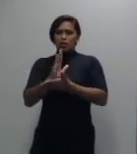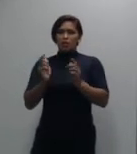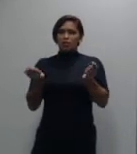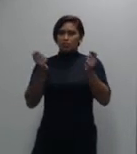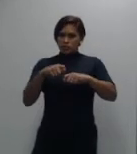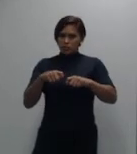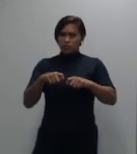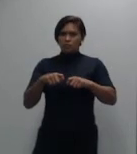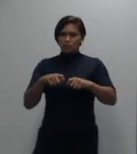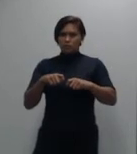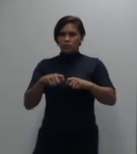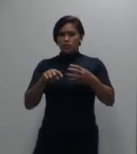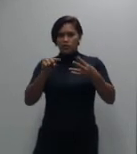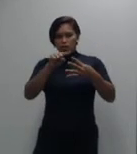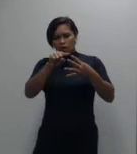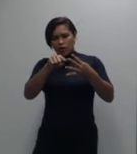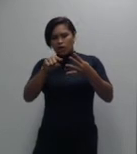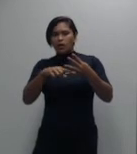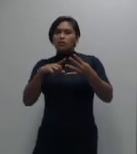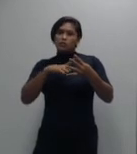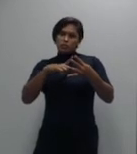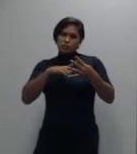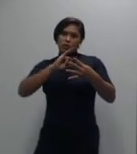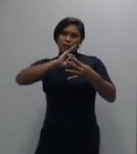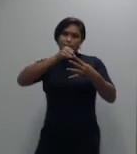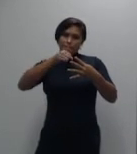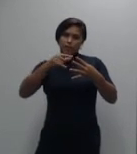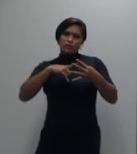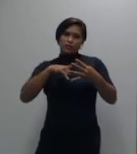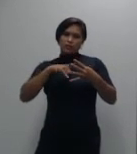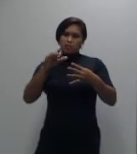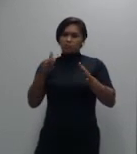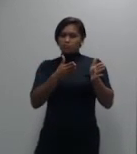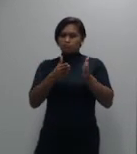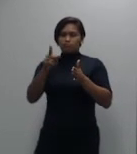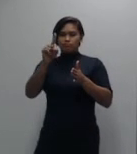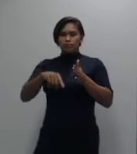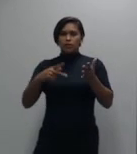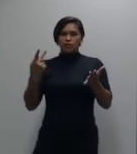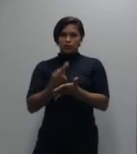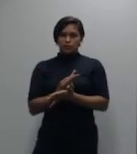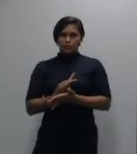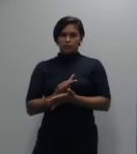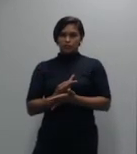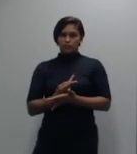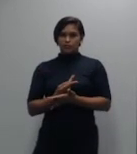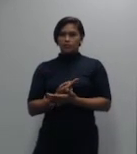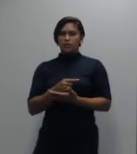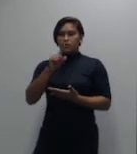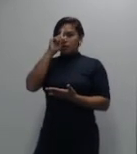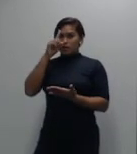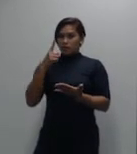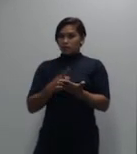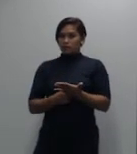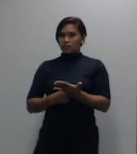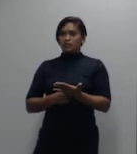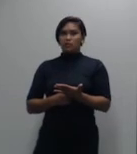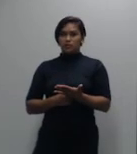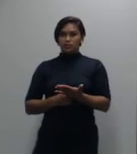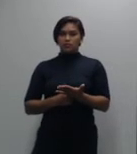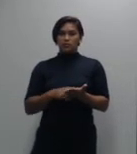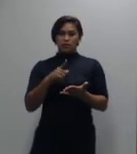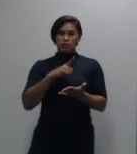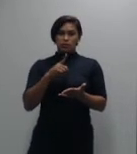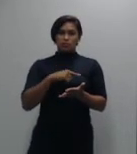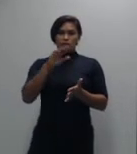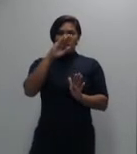que as as três fossem executados pelos diariamente desde aqui a decisão que aceitou tivesse